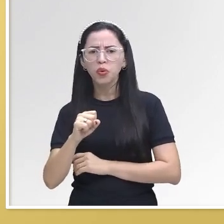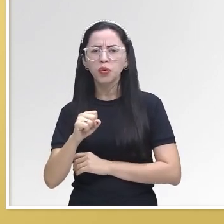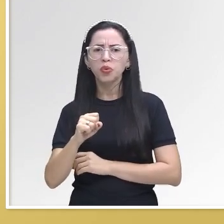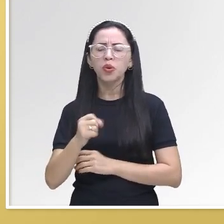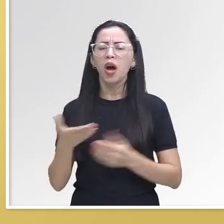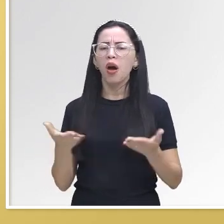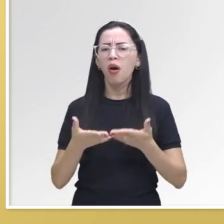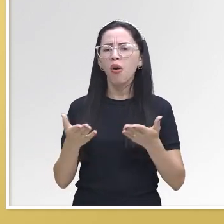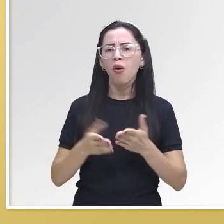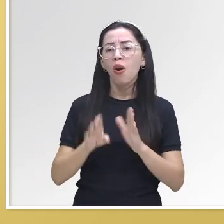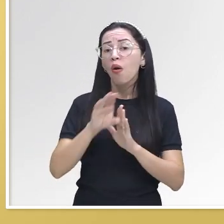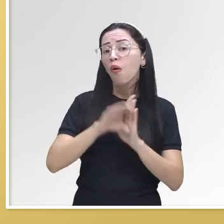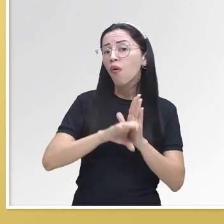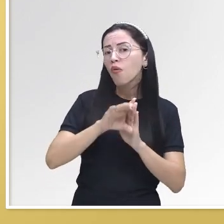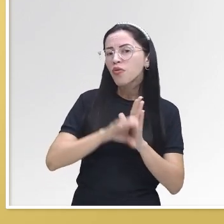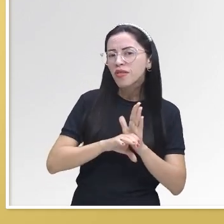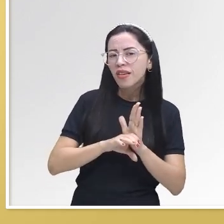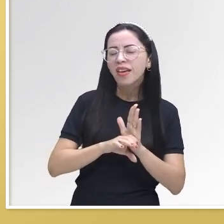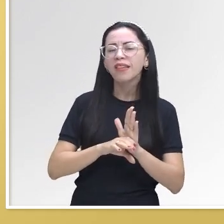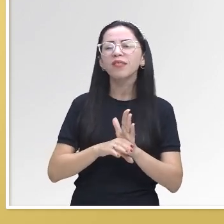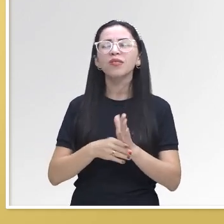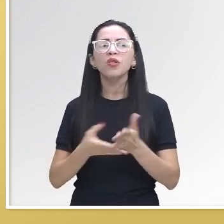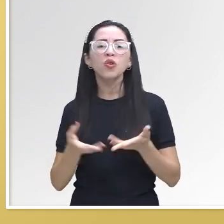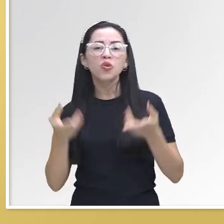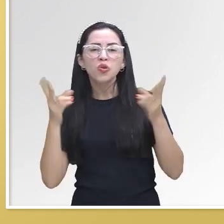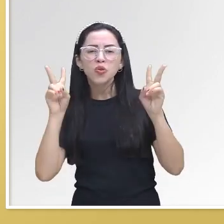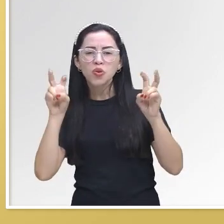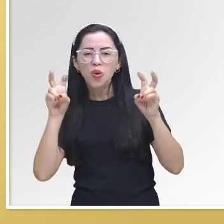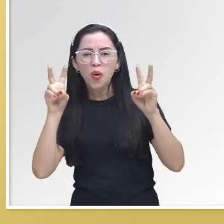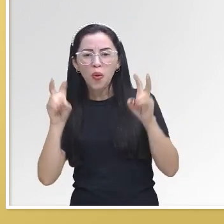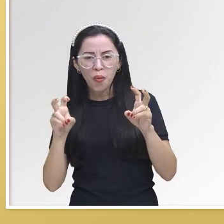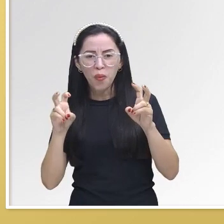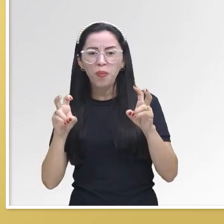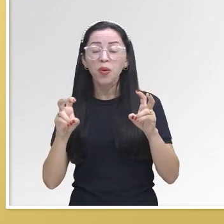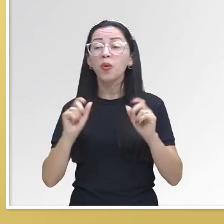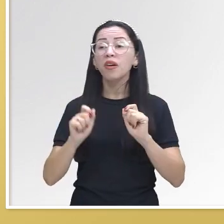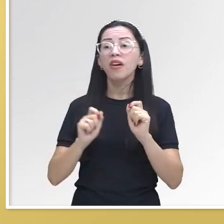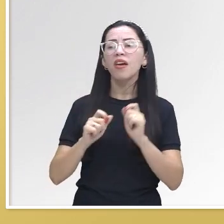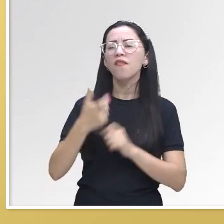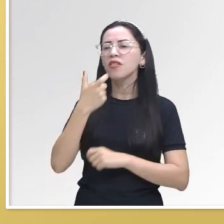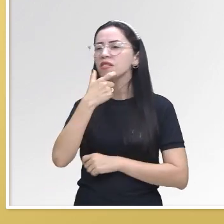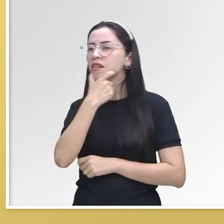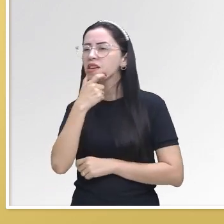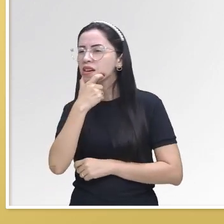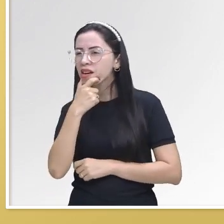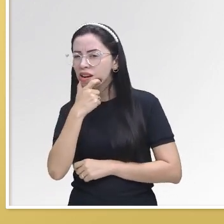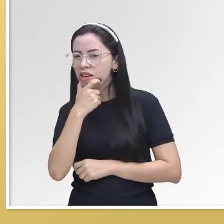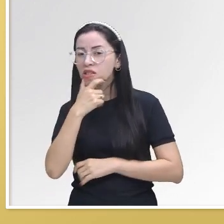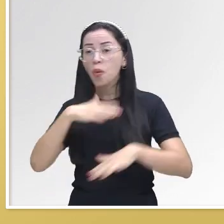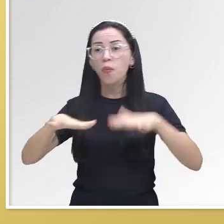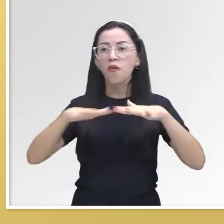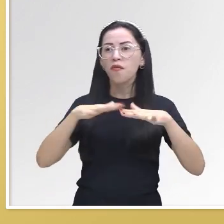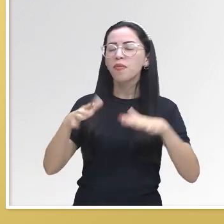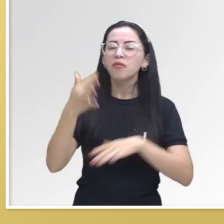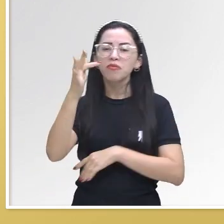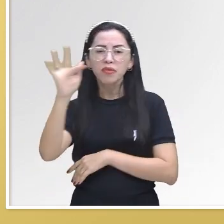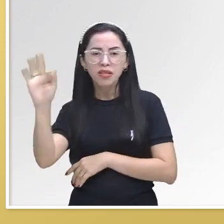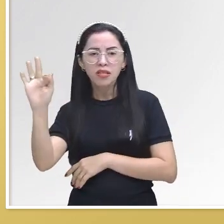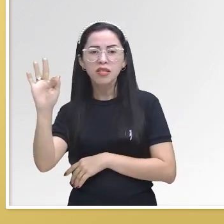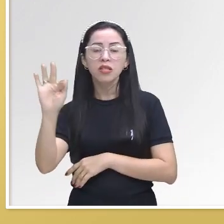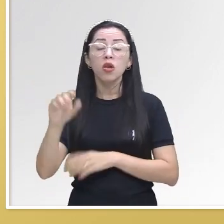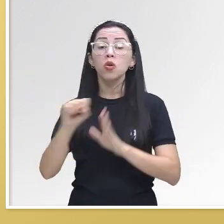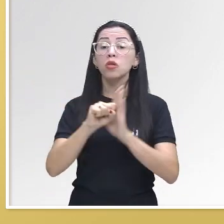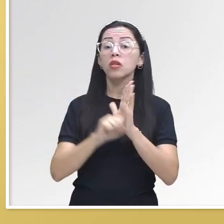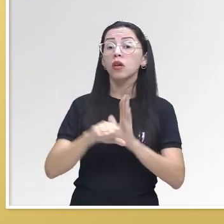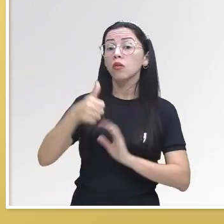direito e cidadania sob inspirações das revoluções inglesas, norte-americanas e francesa. No século XIX,